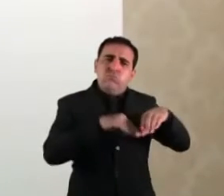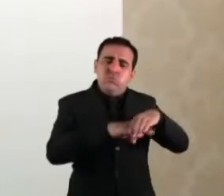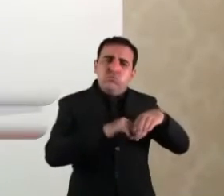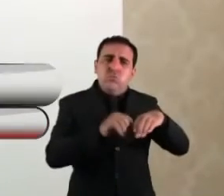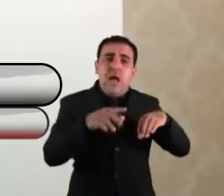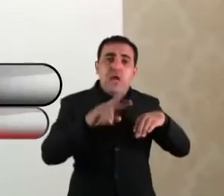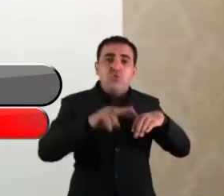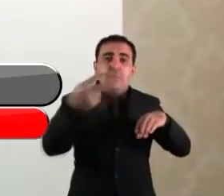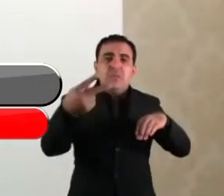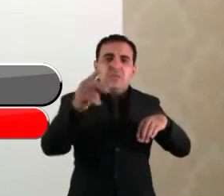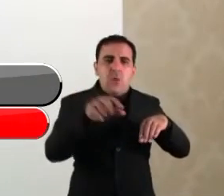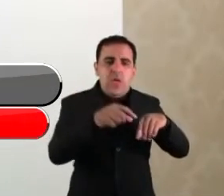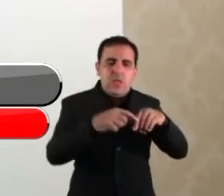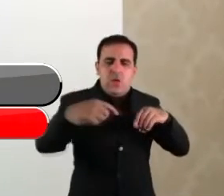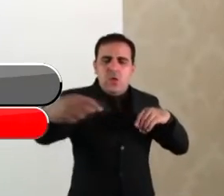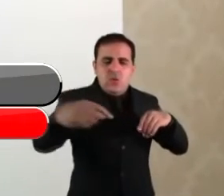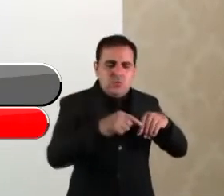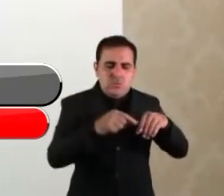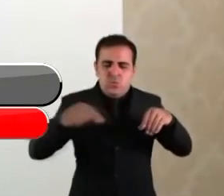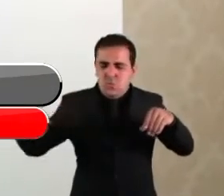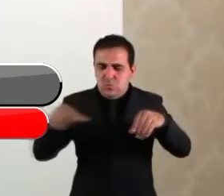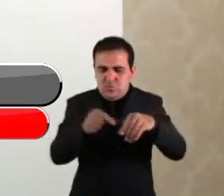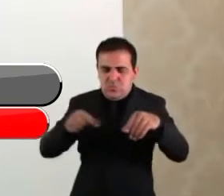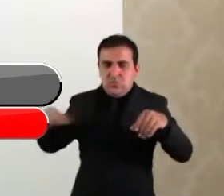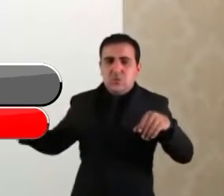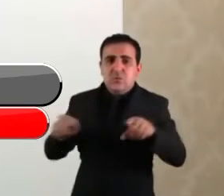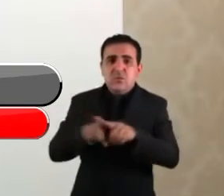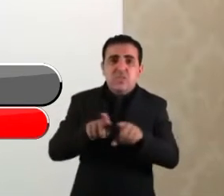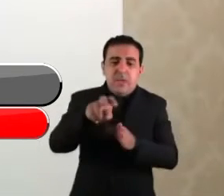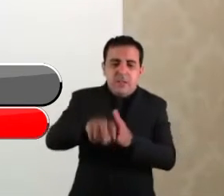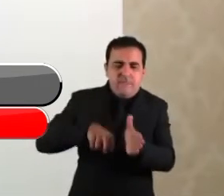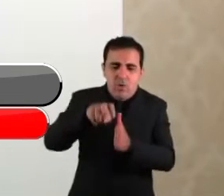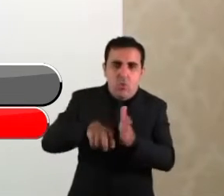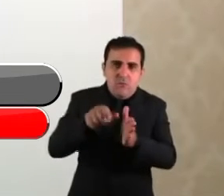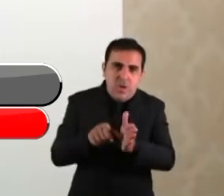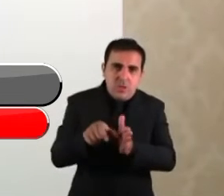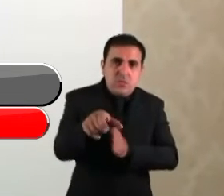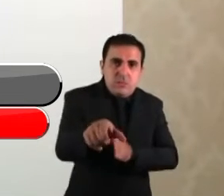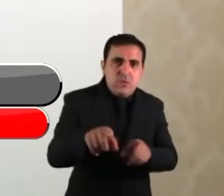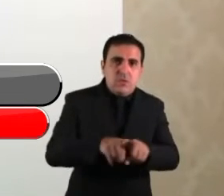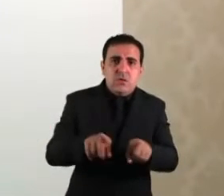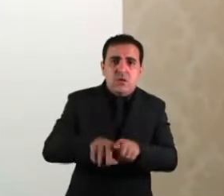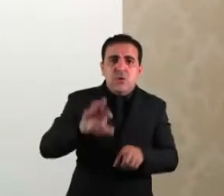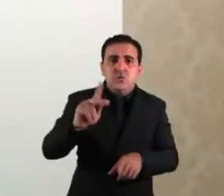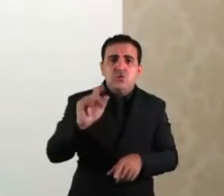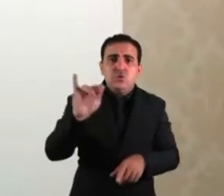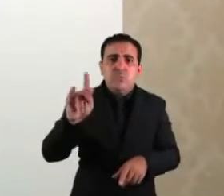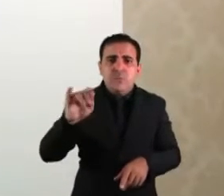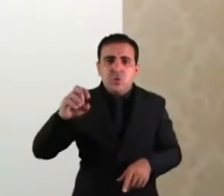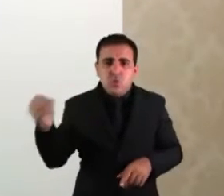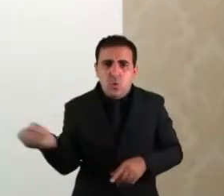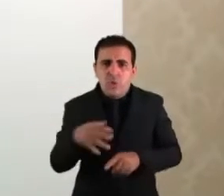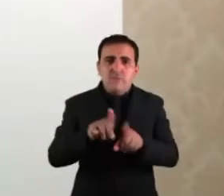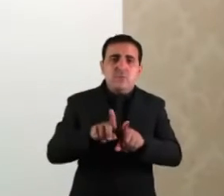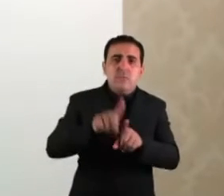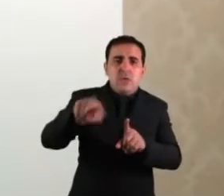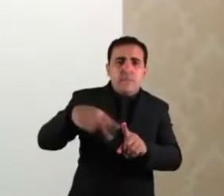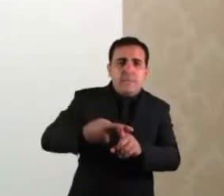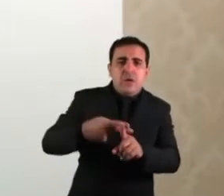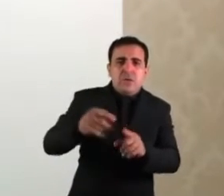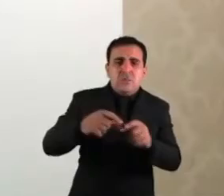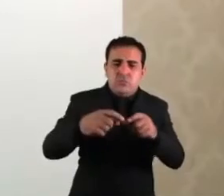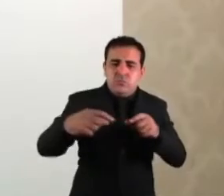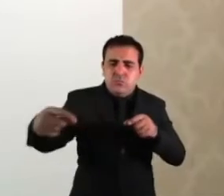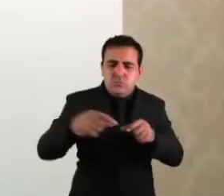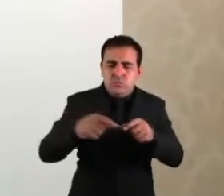nas correias, a duplicação foi na moega ferroviária e um novo berço, que é o berço 100, com chip loader 20% mais potente e as